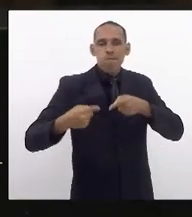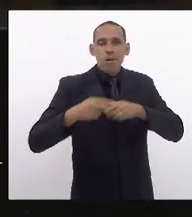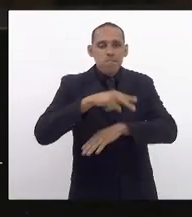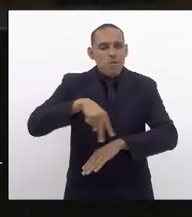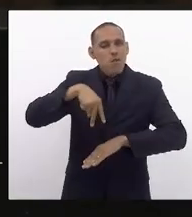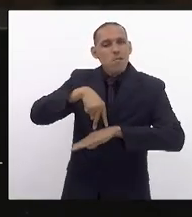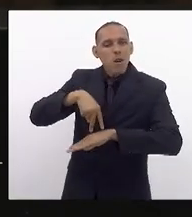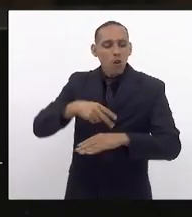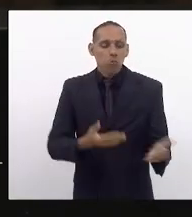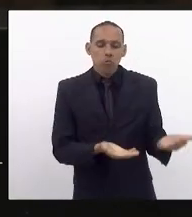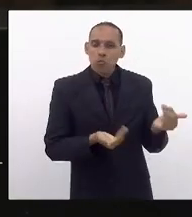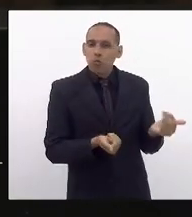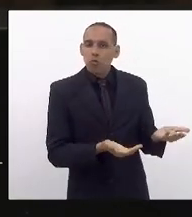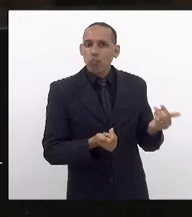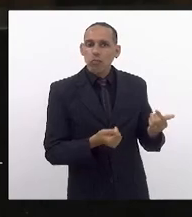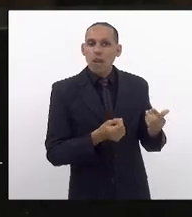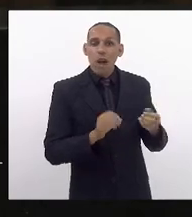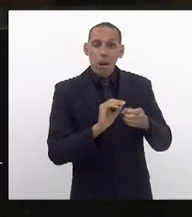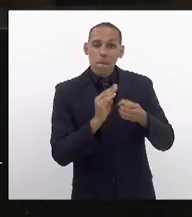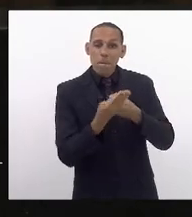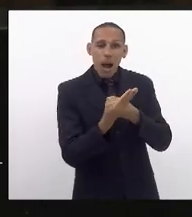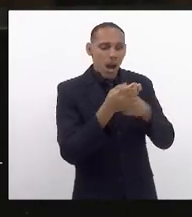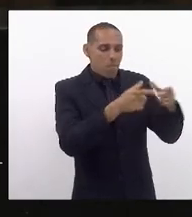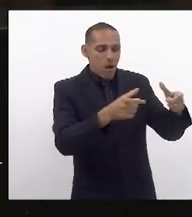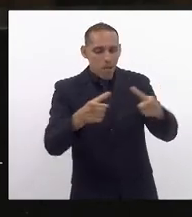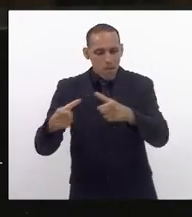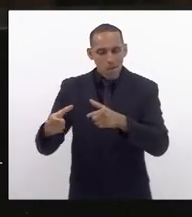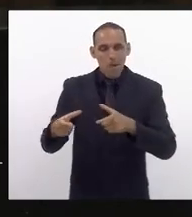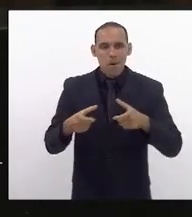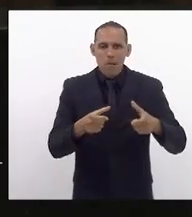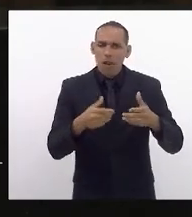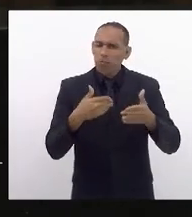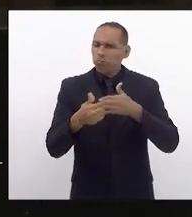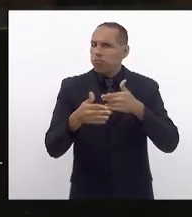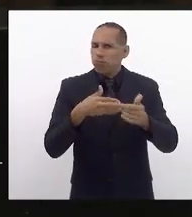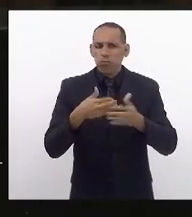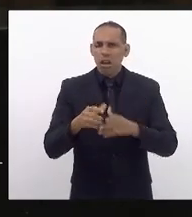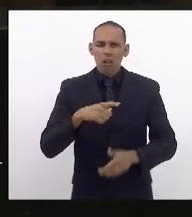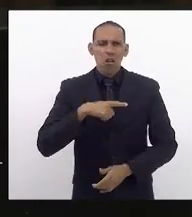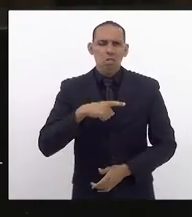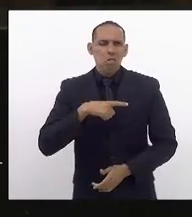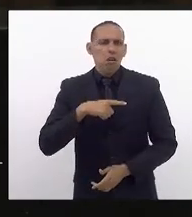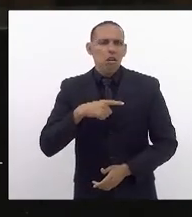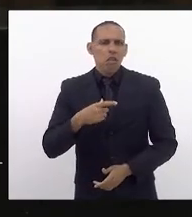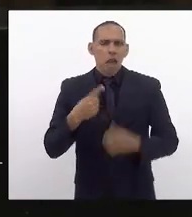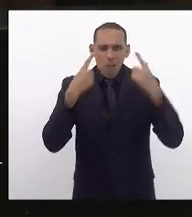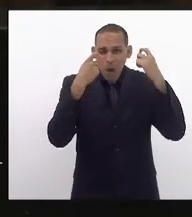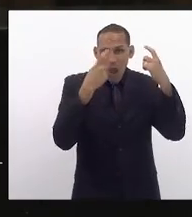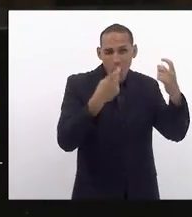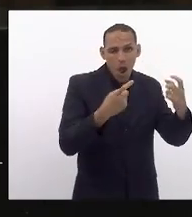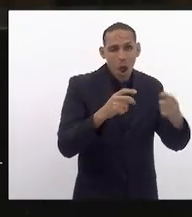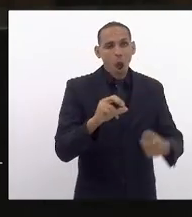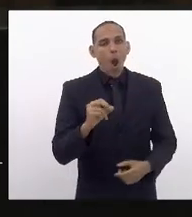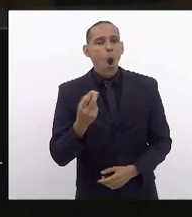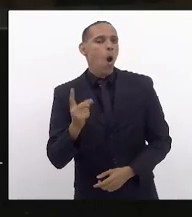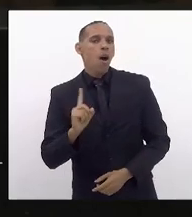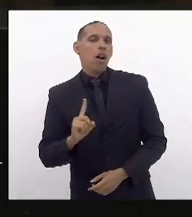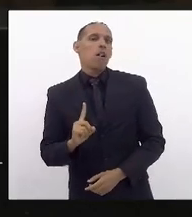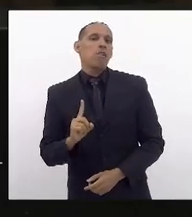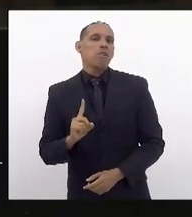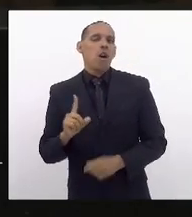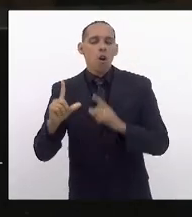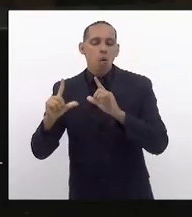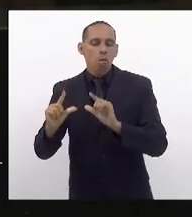protagonismo da juventude de cada bairro, e seja esse bairro com uma mancha grande de violência ou não, mas que